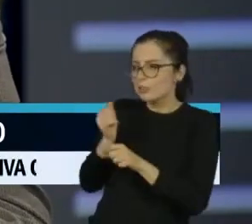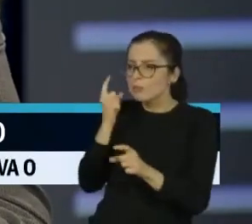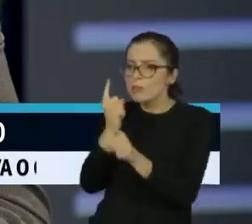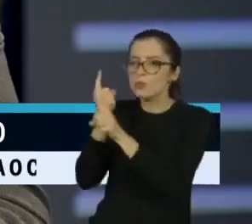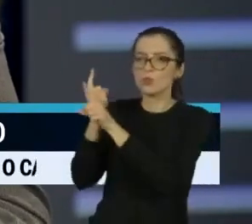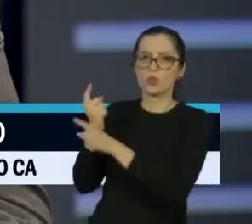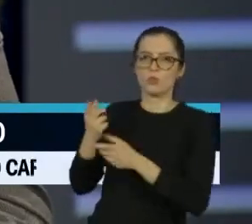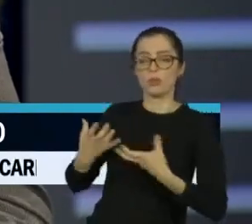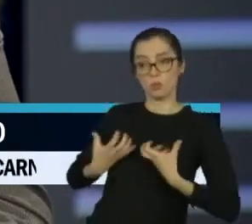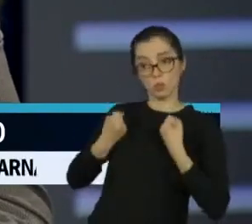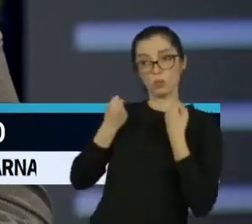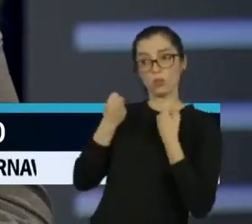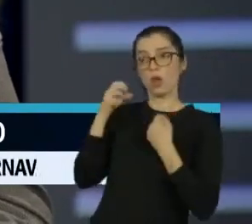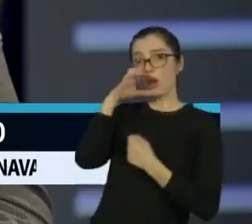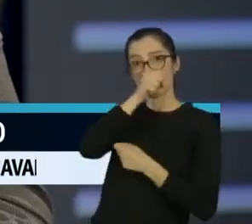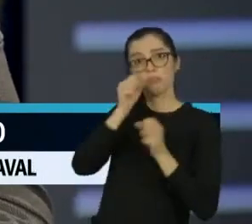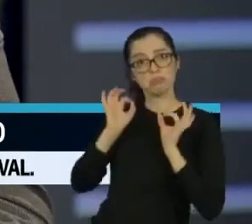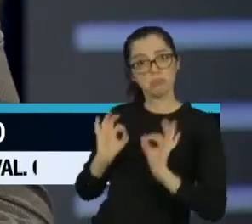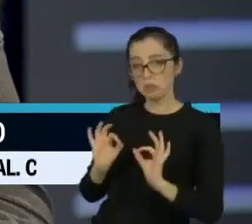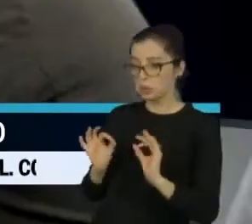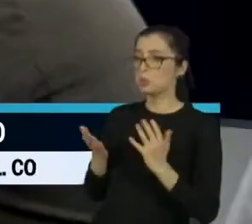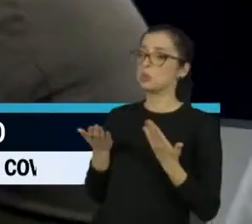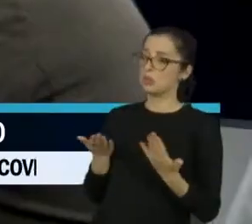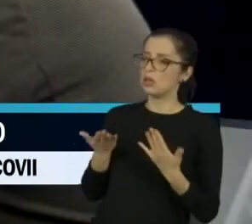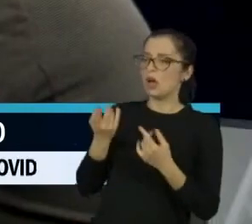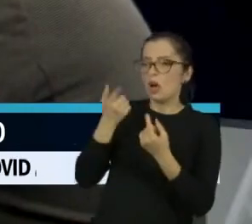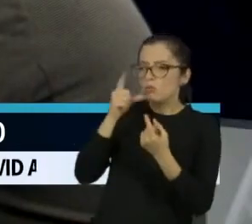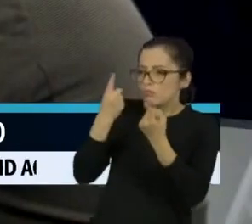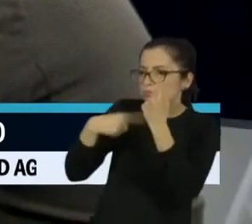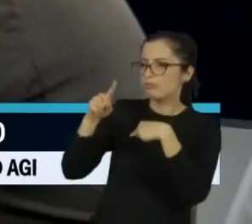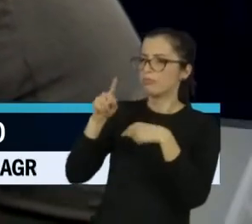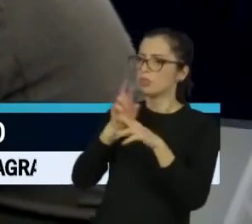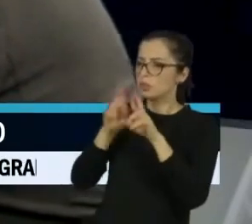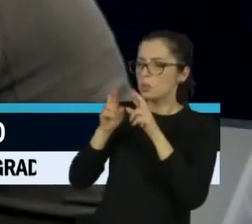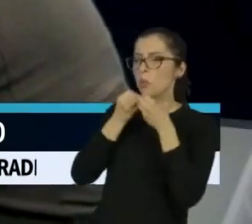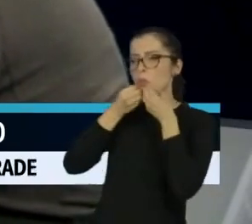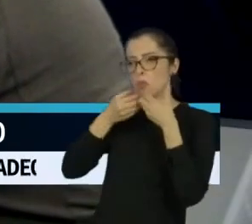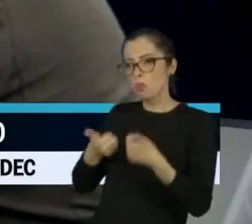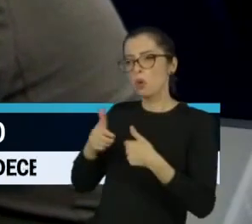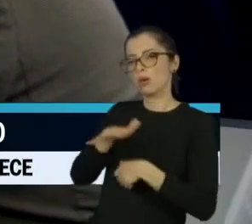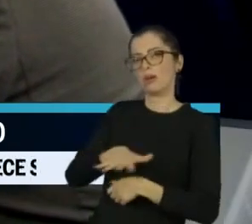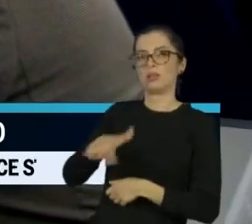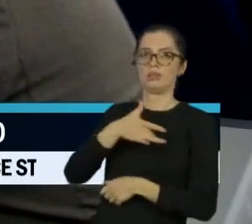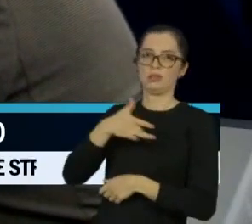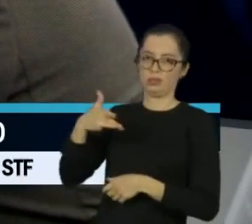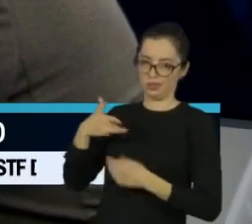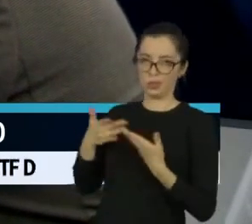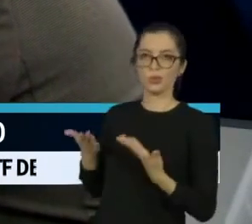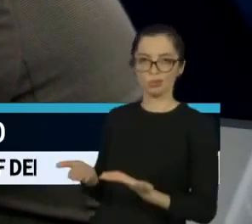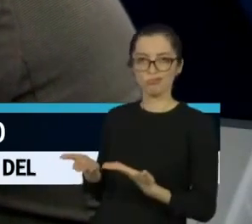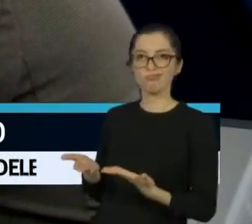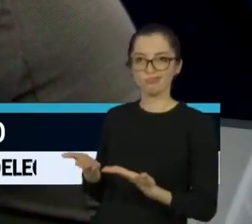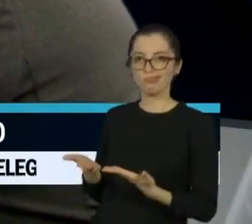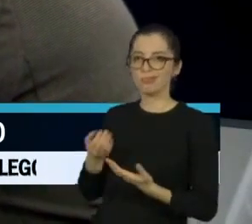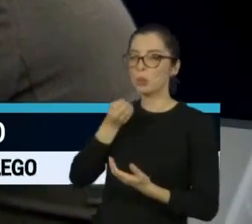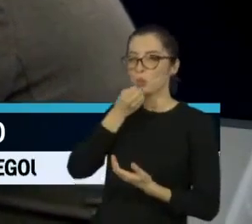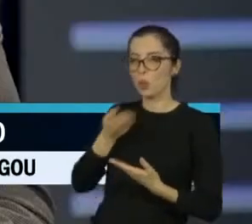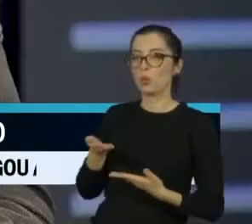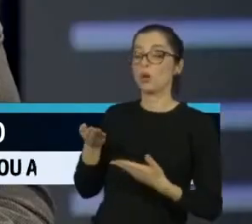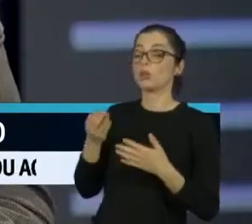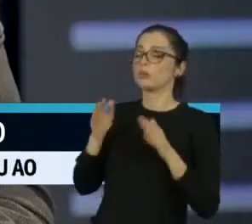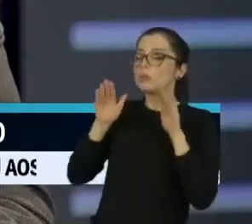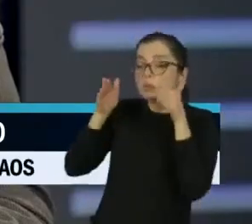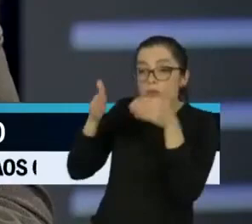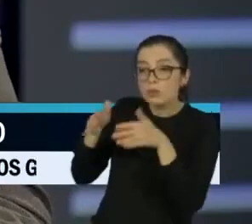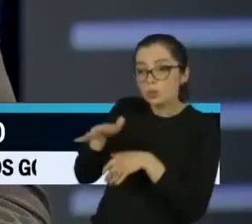que estão trazendo bastante vantagem para a saúde da população. Especificamente,